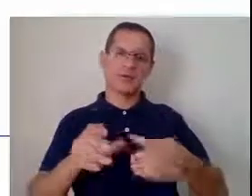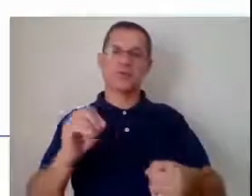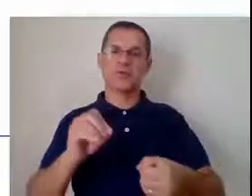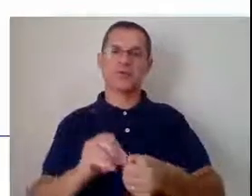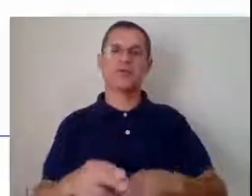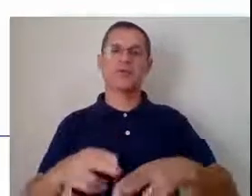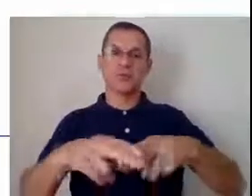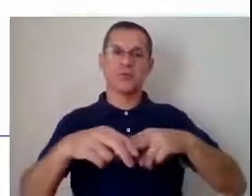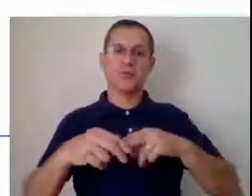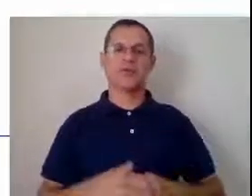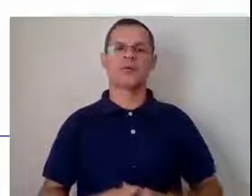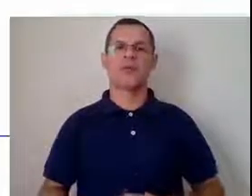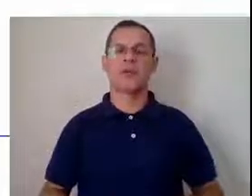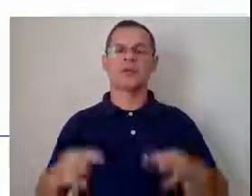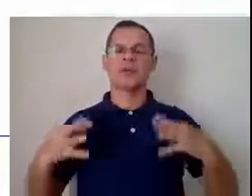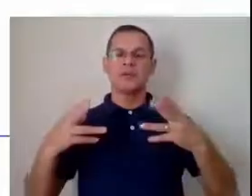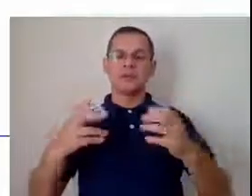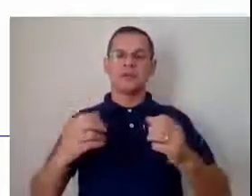formado por